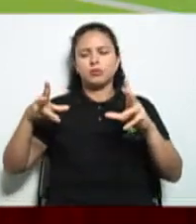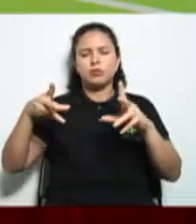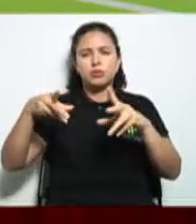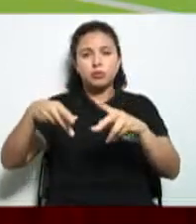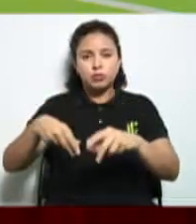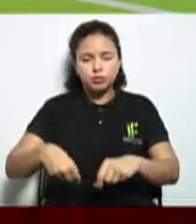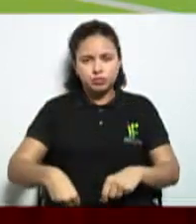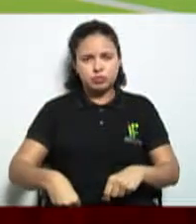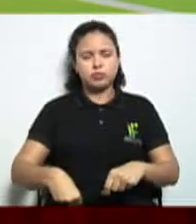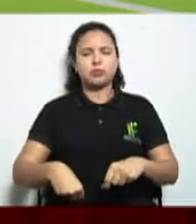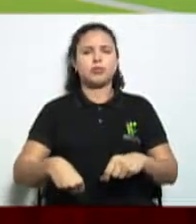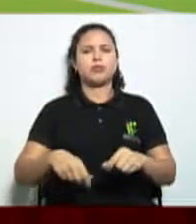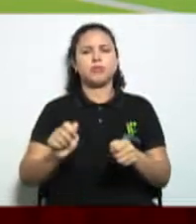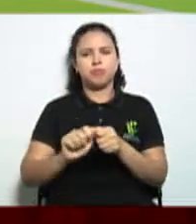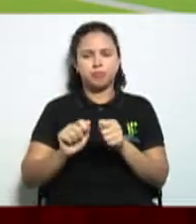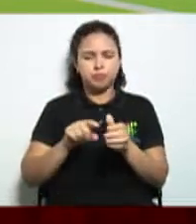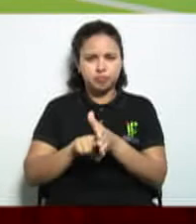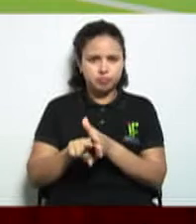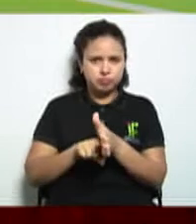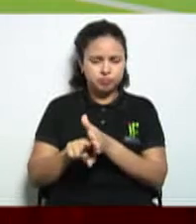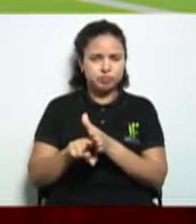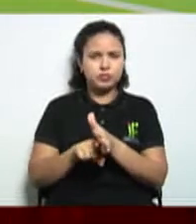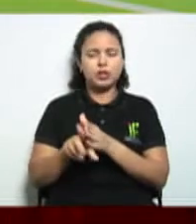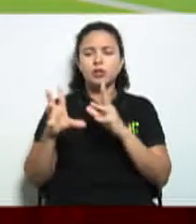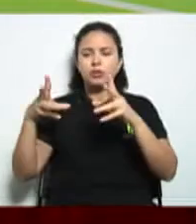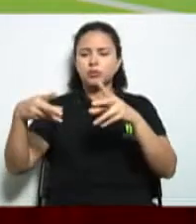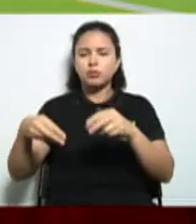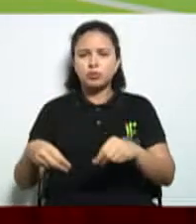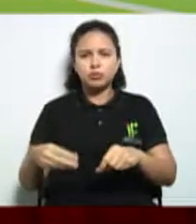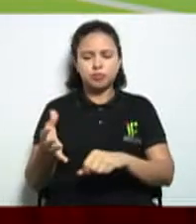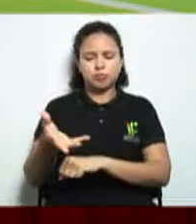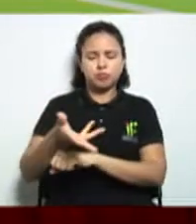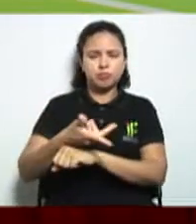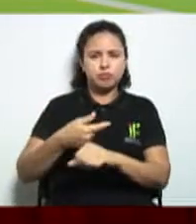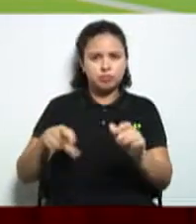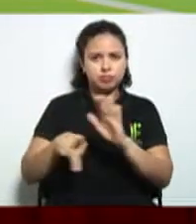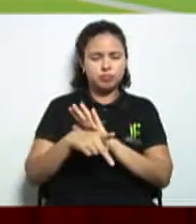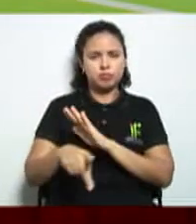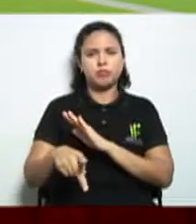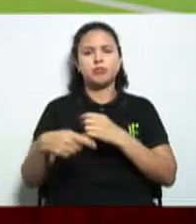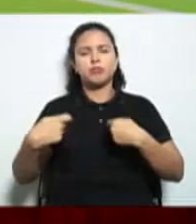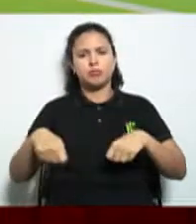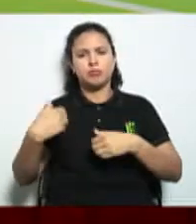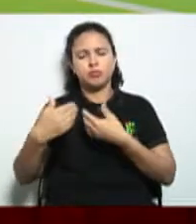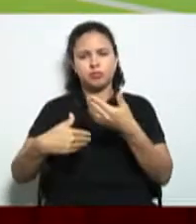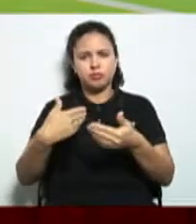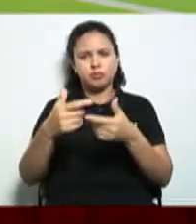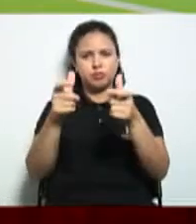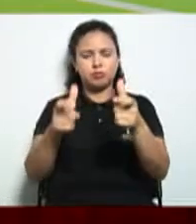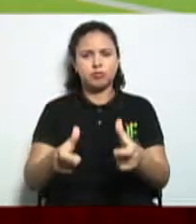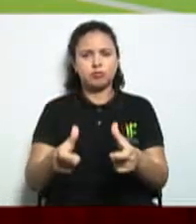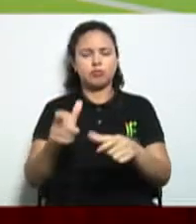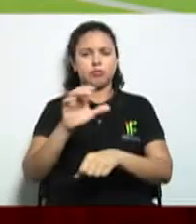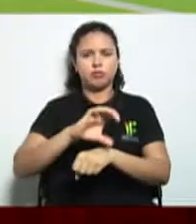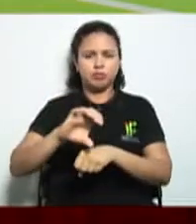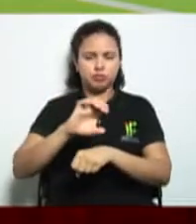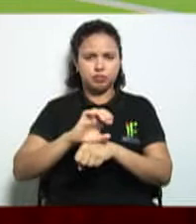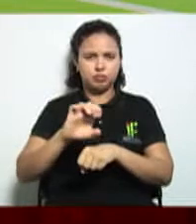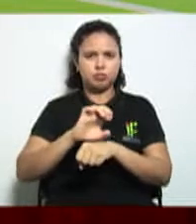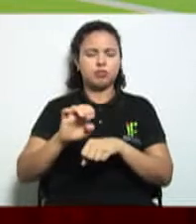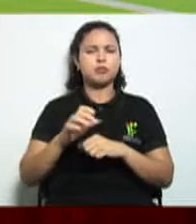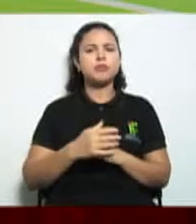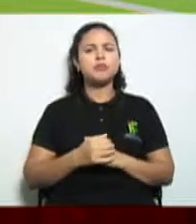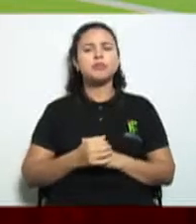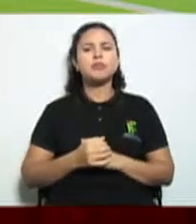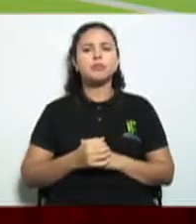Então, assessorar, fazer pesquisa. Então, todas aquelas competências você vai ter que desenvolver no local onde você vai estagiar.